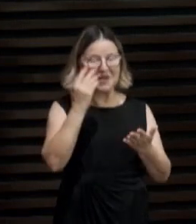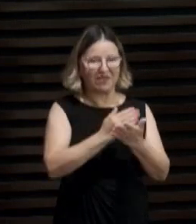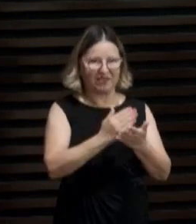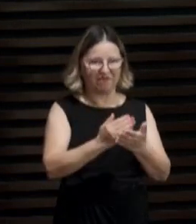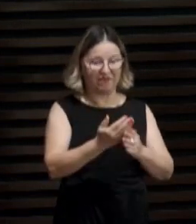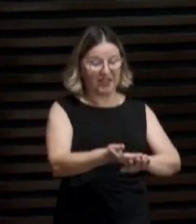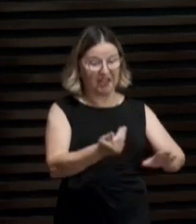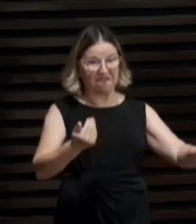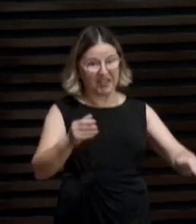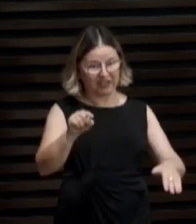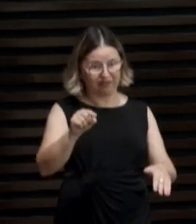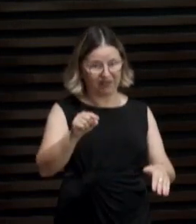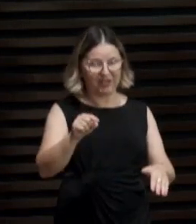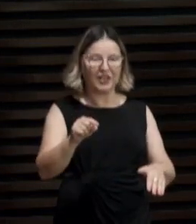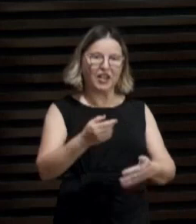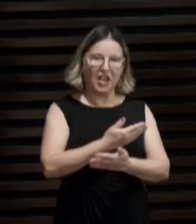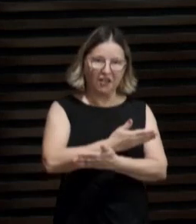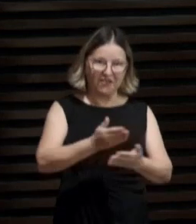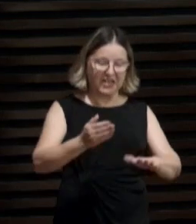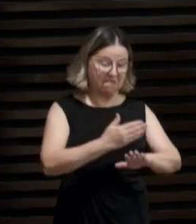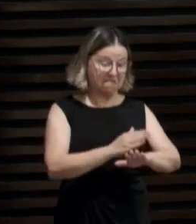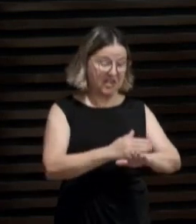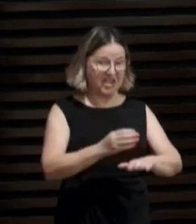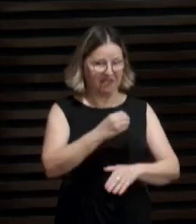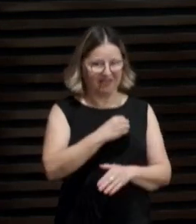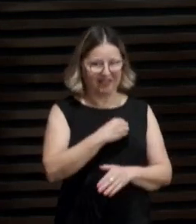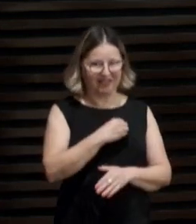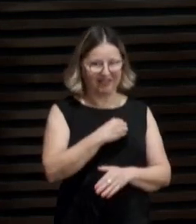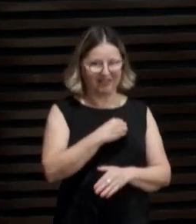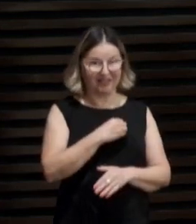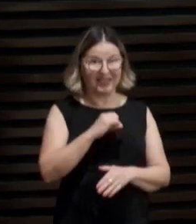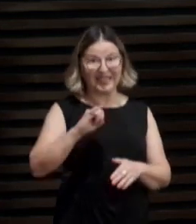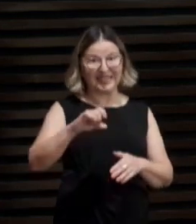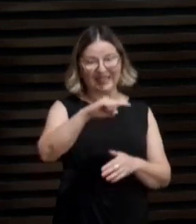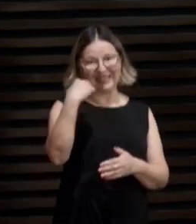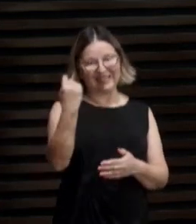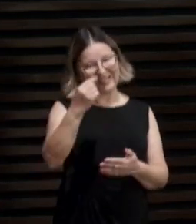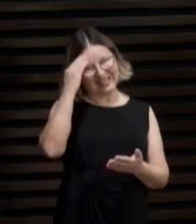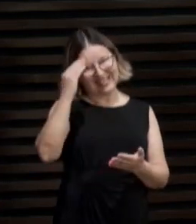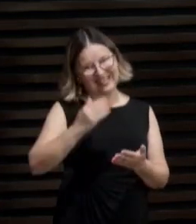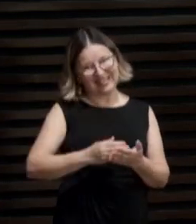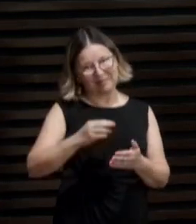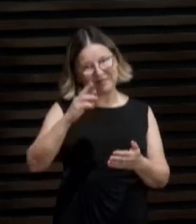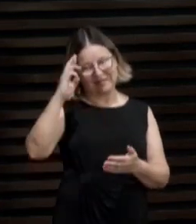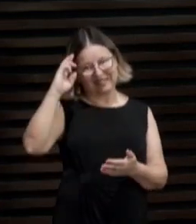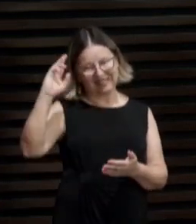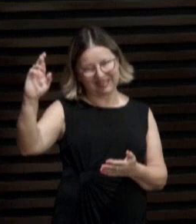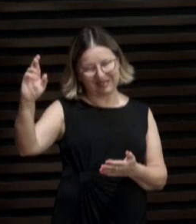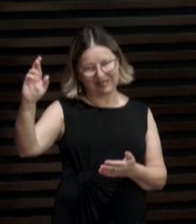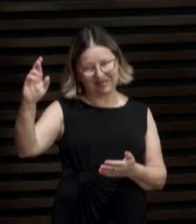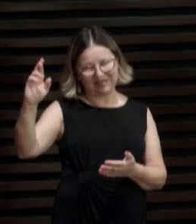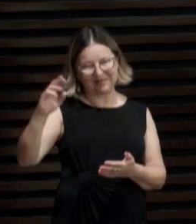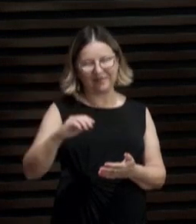praticais a iniquidade. Se nós cremos que o Senhor é a nossa vida, hoje está diante de nós